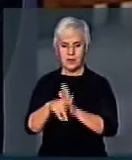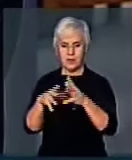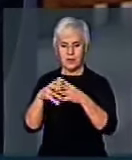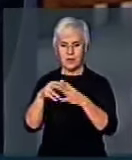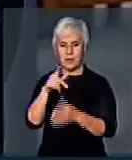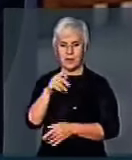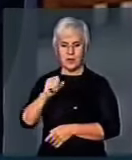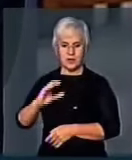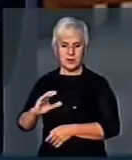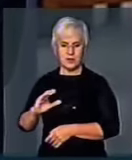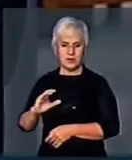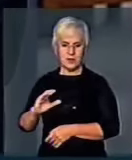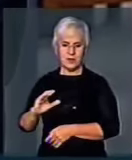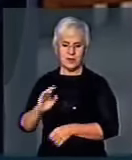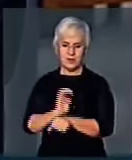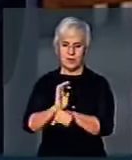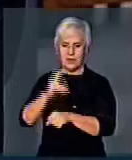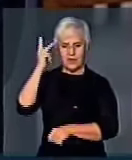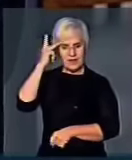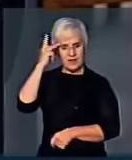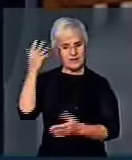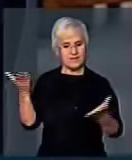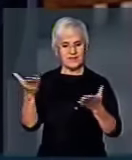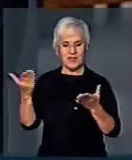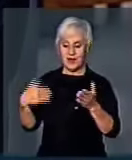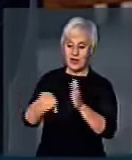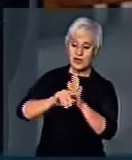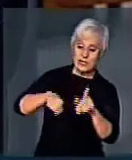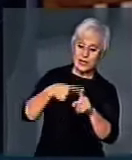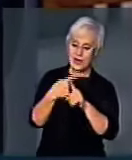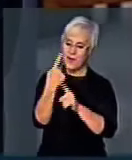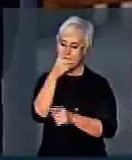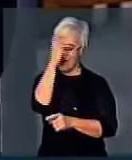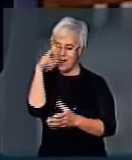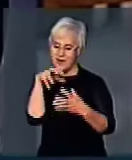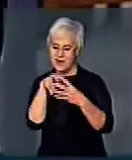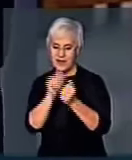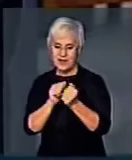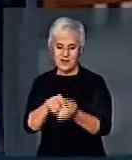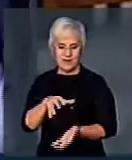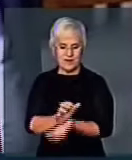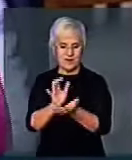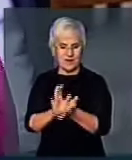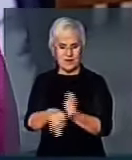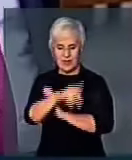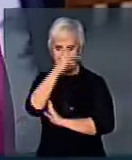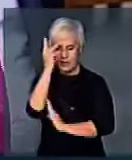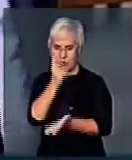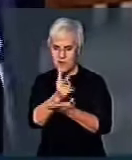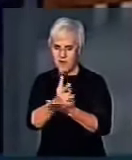PSC, Partido Social Cristão do Estado de São Paulo, que agora chega para somar aqui as nossas fileiras, chamadas de fileira dos